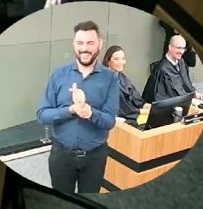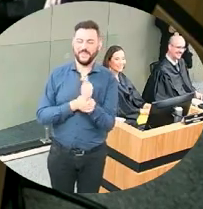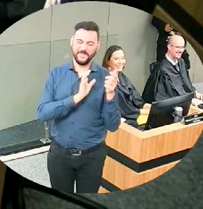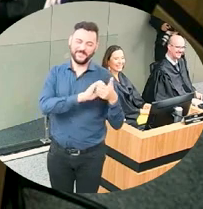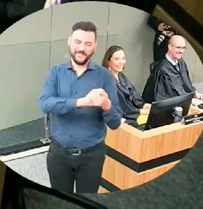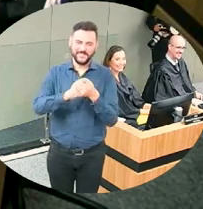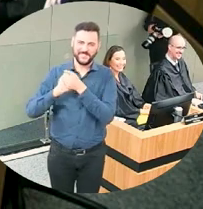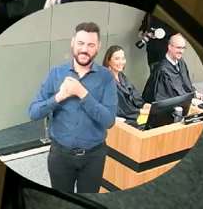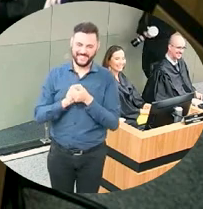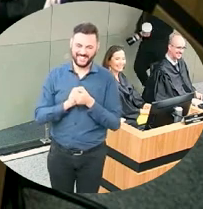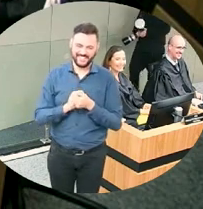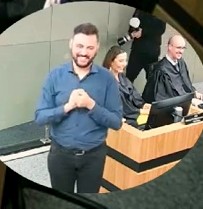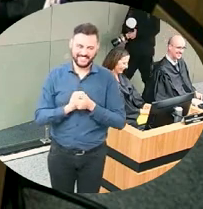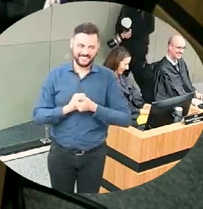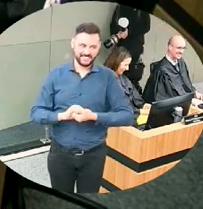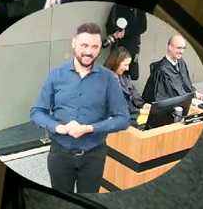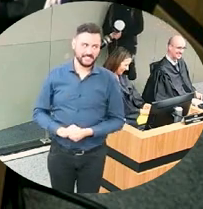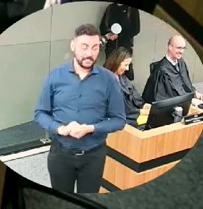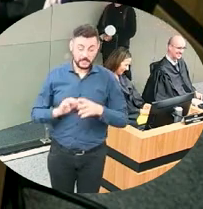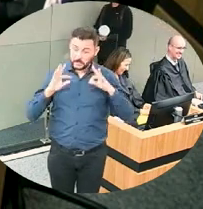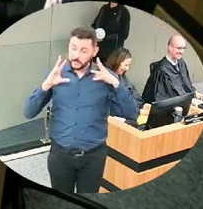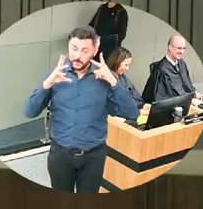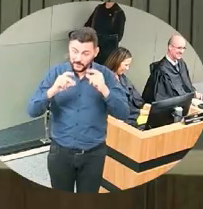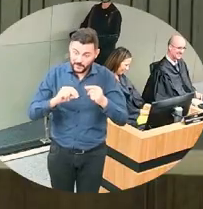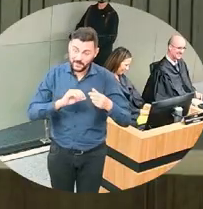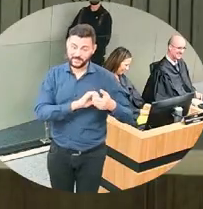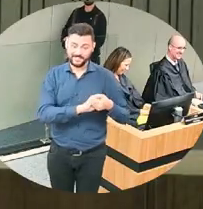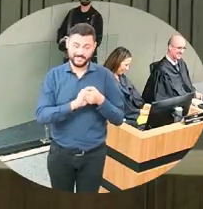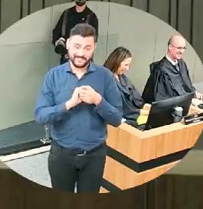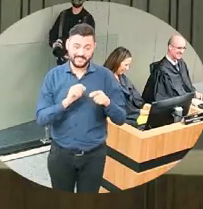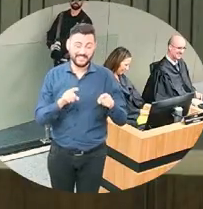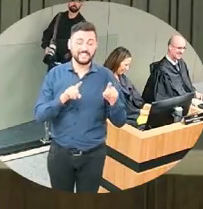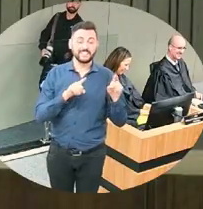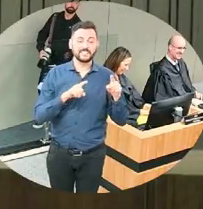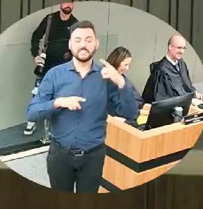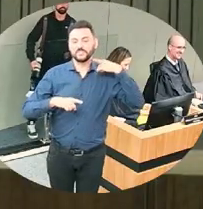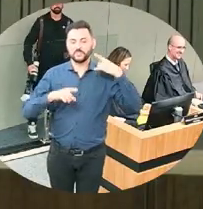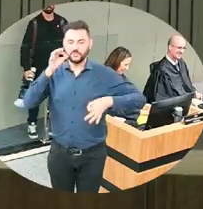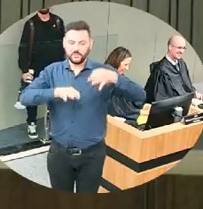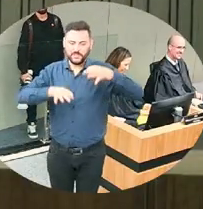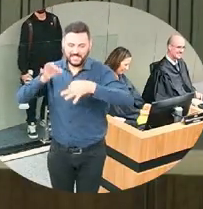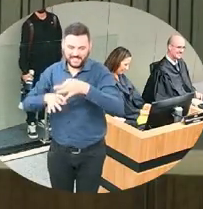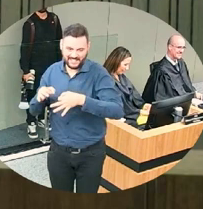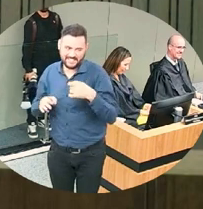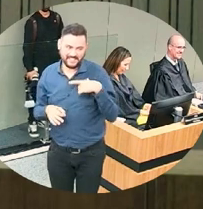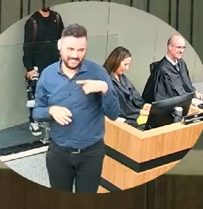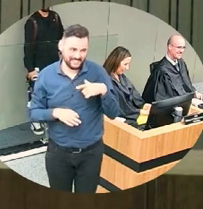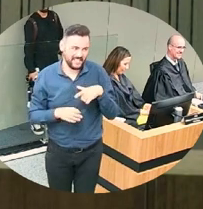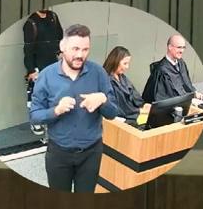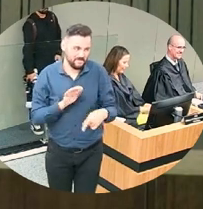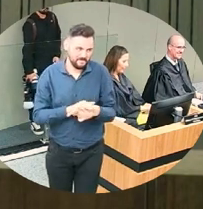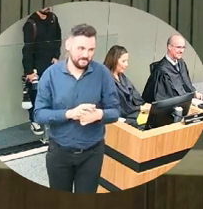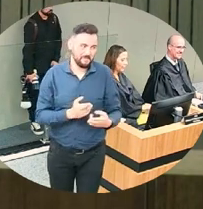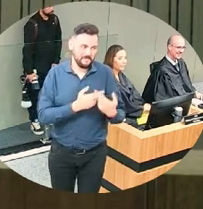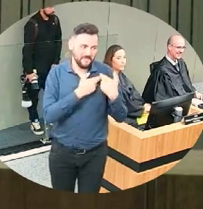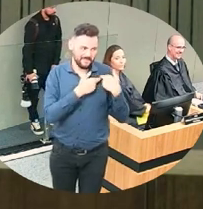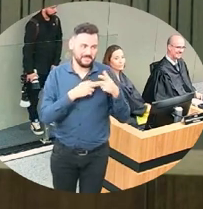os os juízes titulares trabalhistas hoje presente